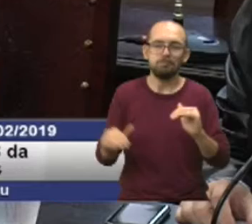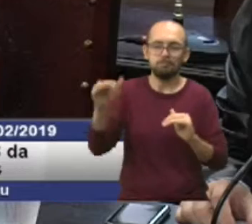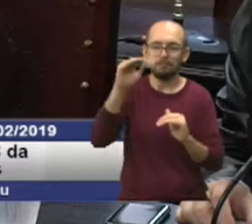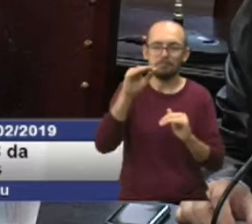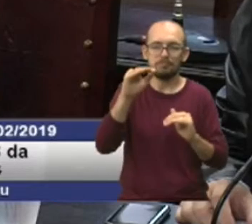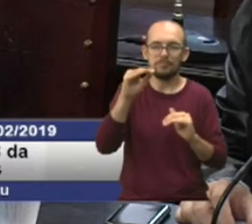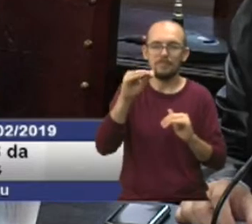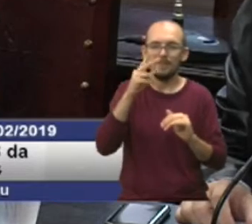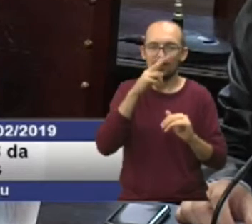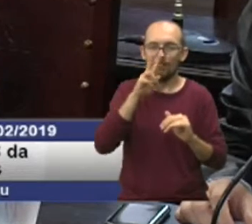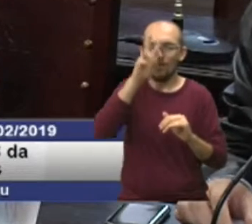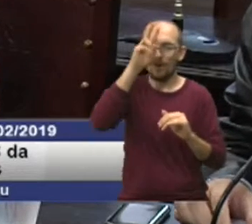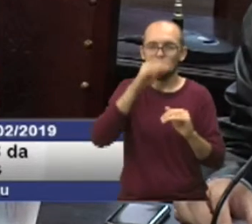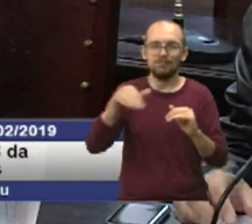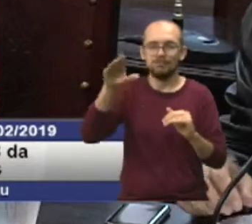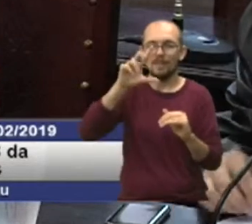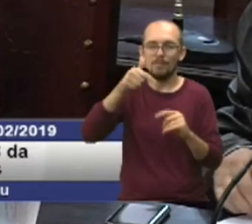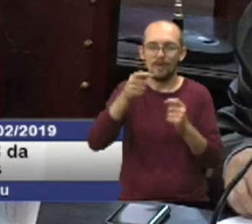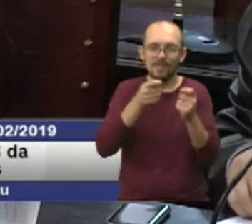normal.